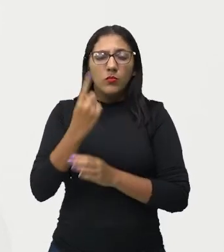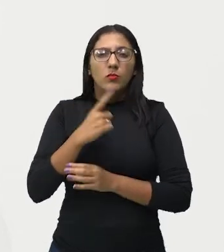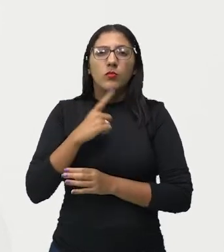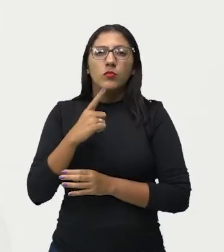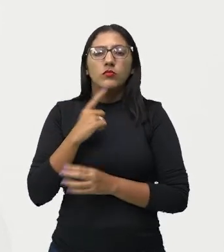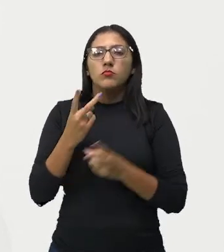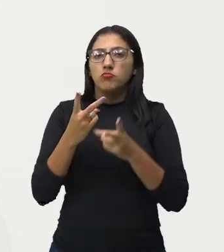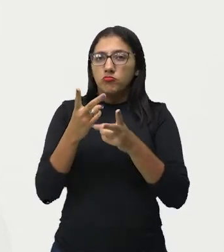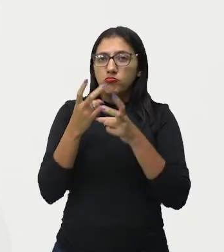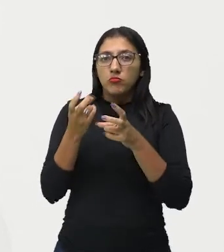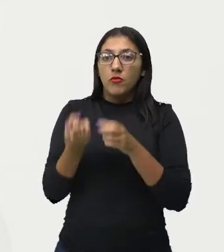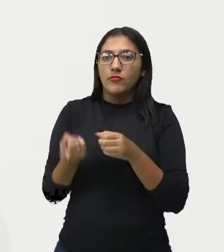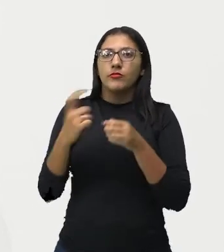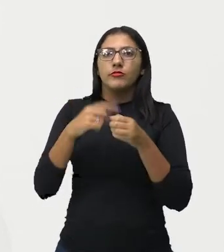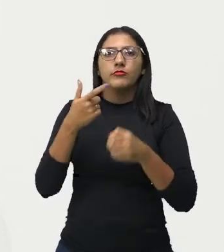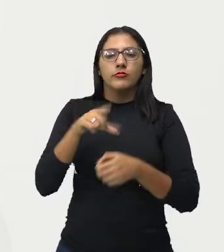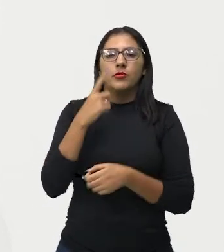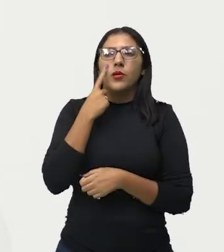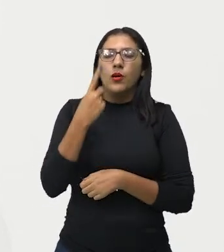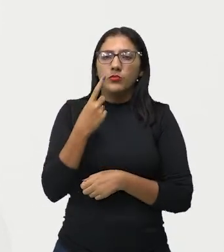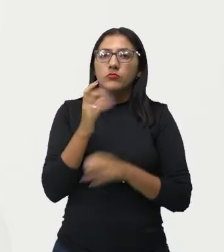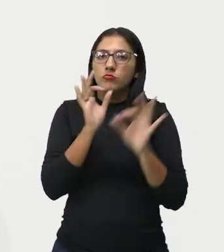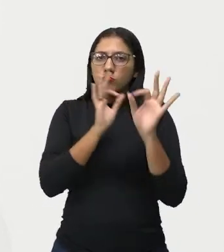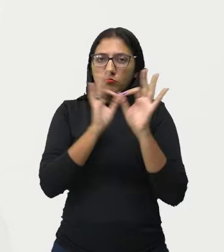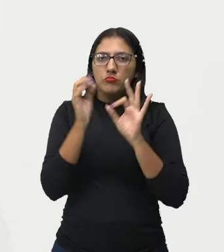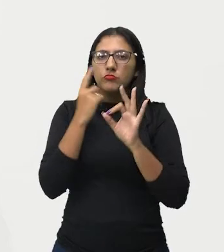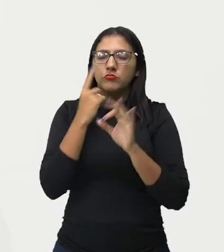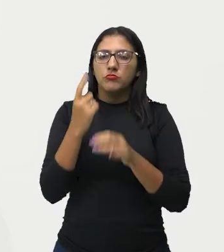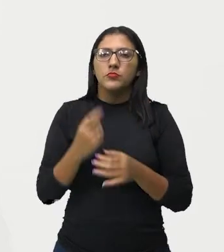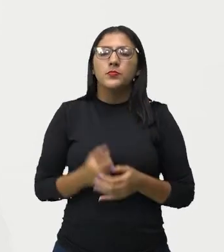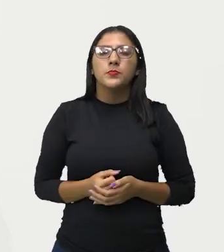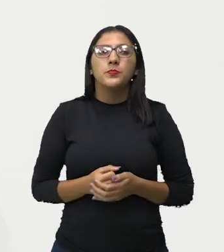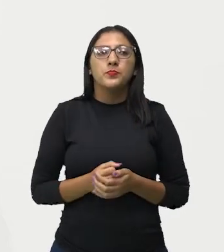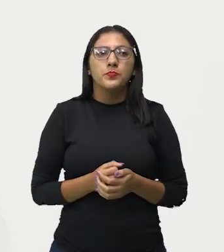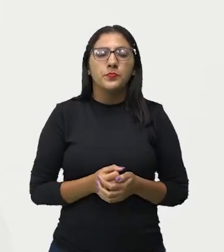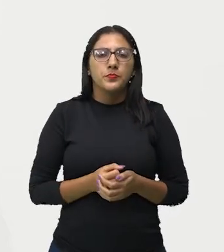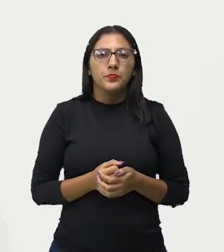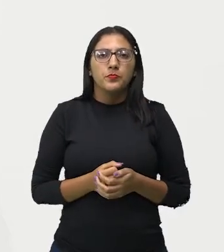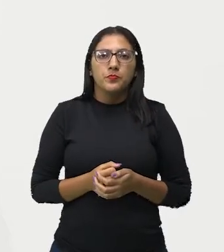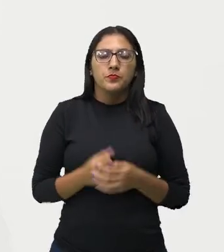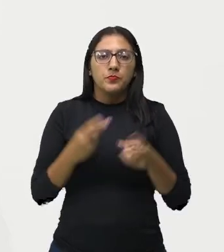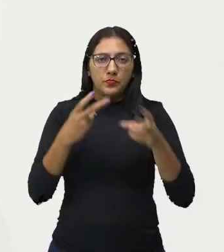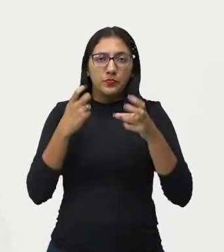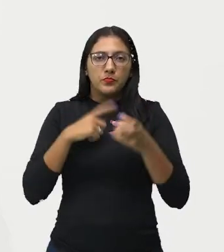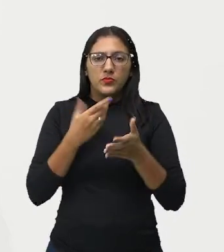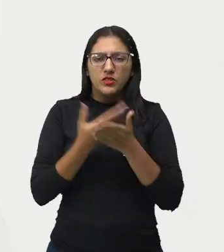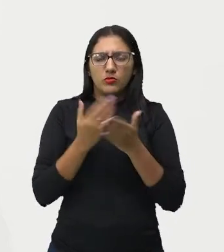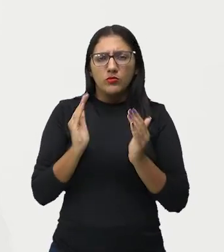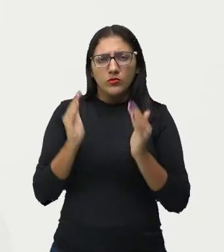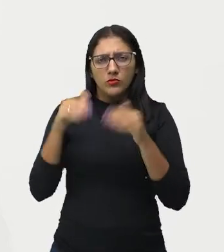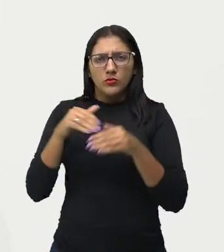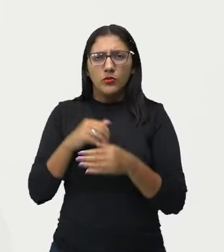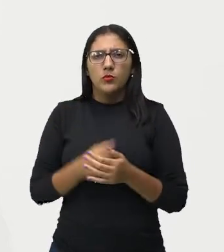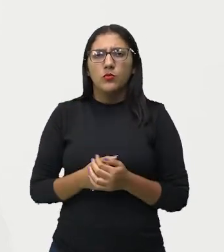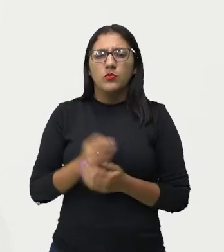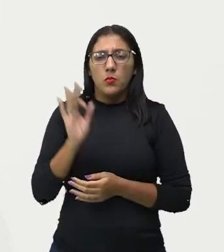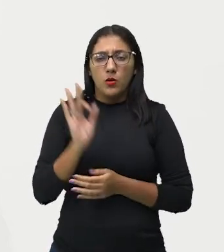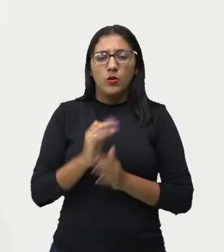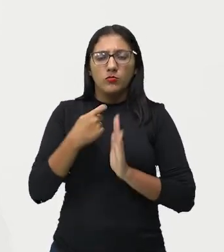professor retomou aqui, para a gente não perder o raciocínio, tá legal? Porque olha só, no estudo dos juros, olha